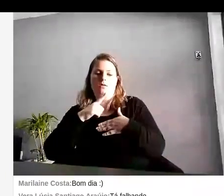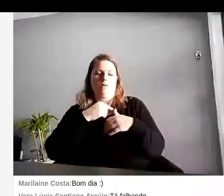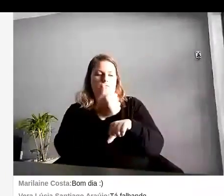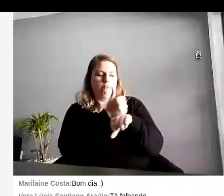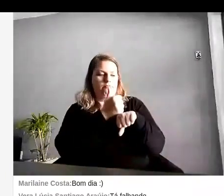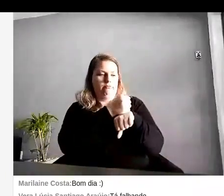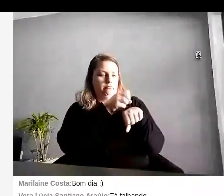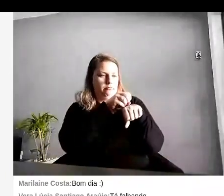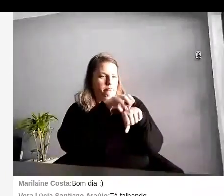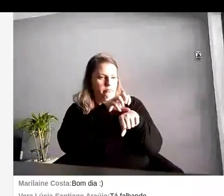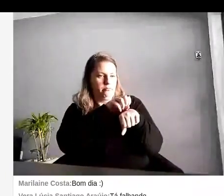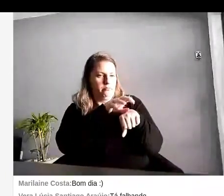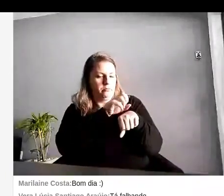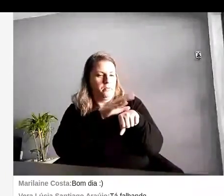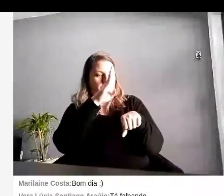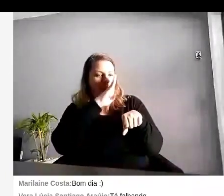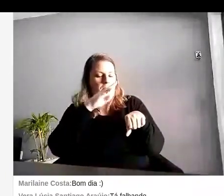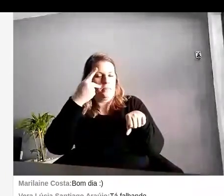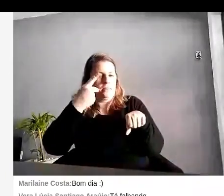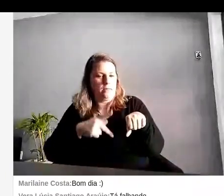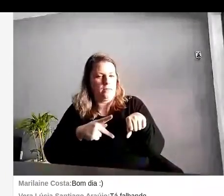Brasil